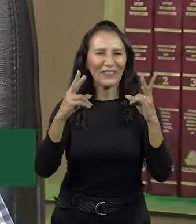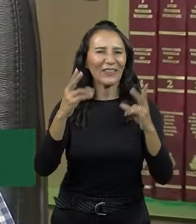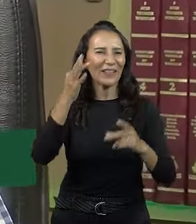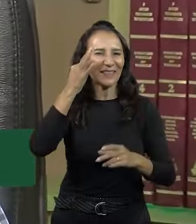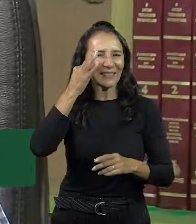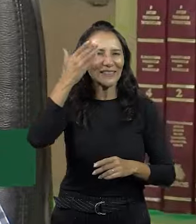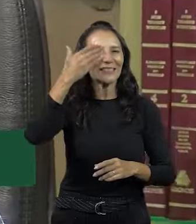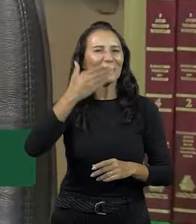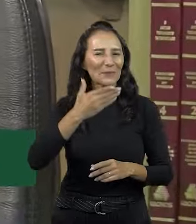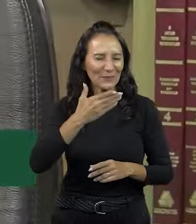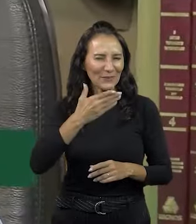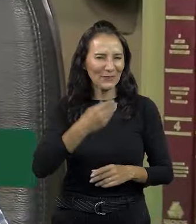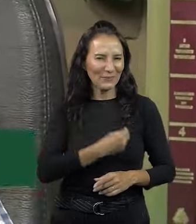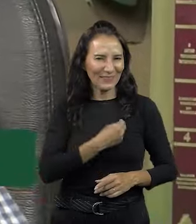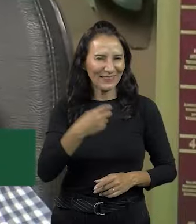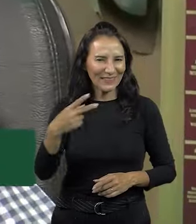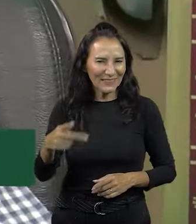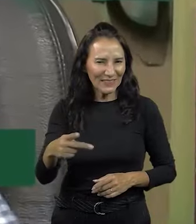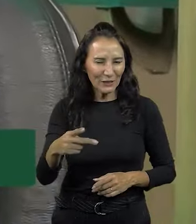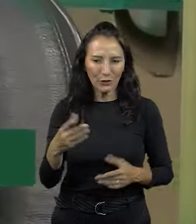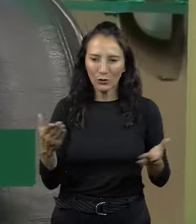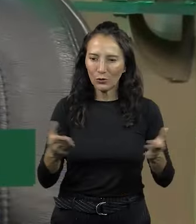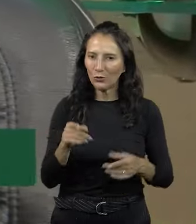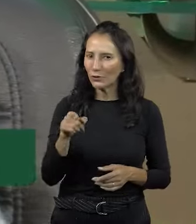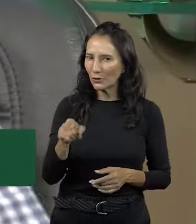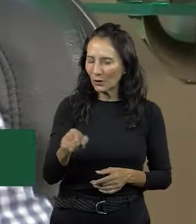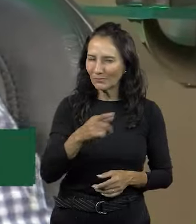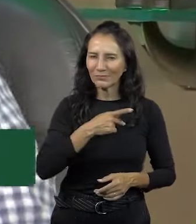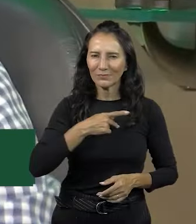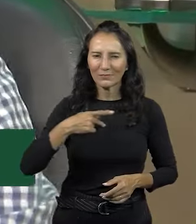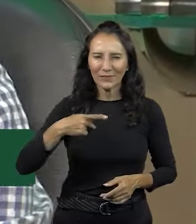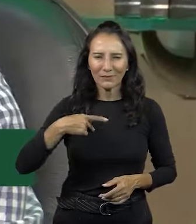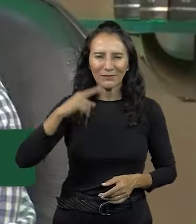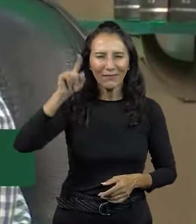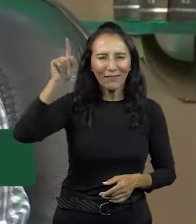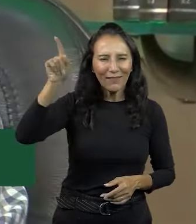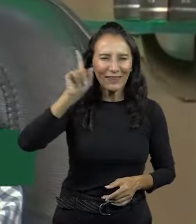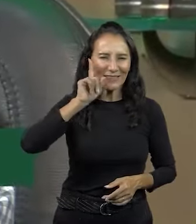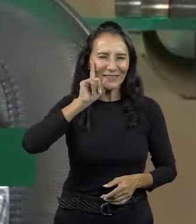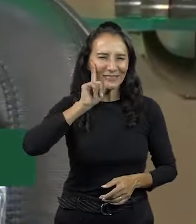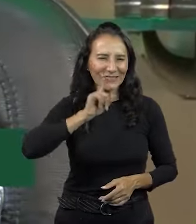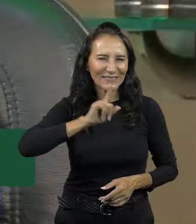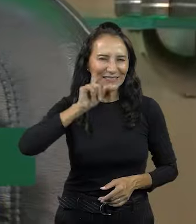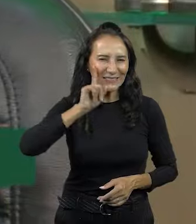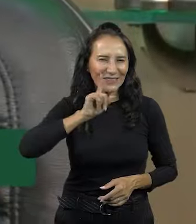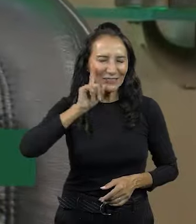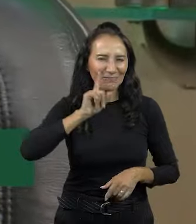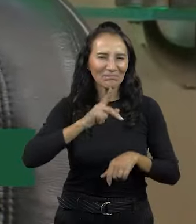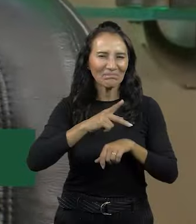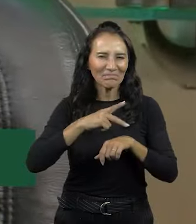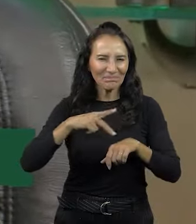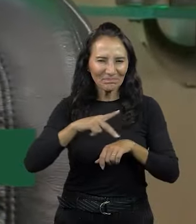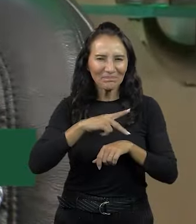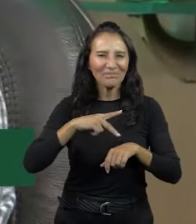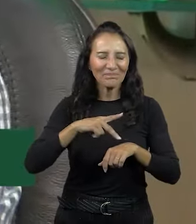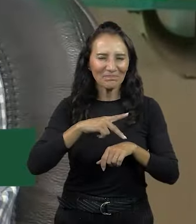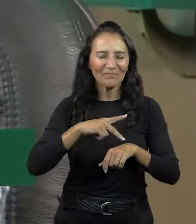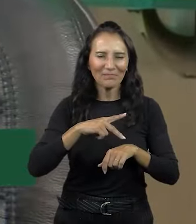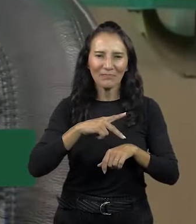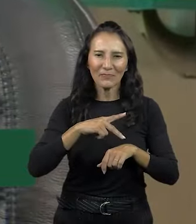contando o que Deus fez na vida dele hoje ele é pastor lá nos Estados Unidos eh lá em